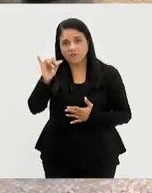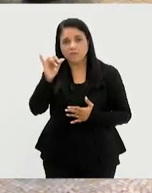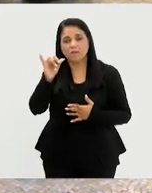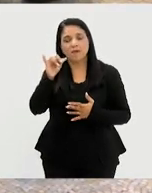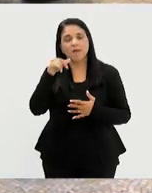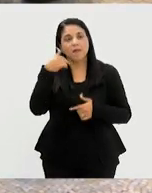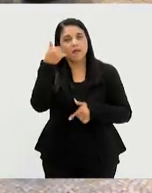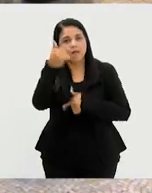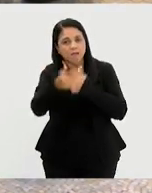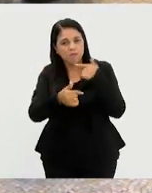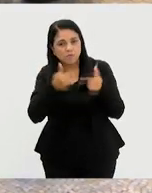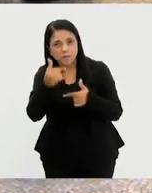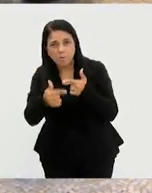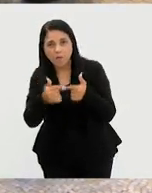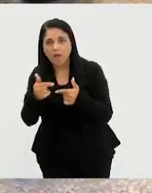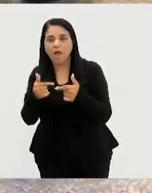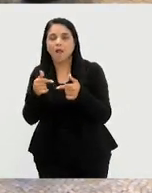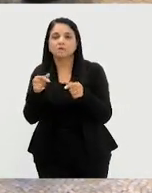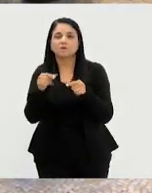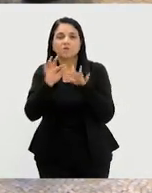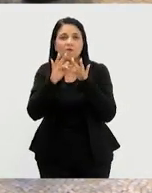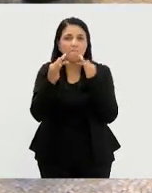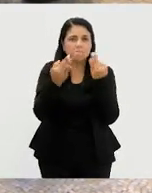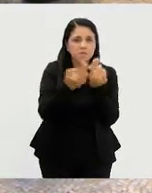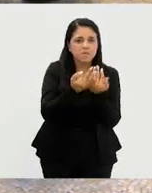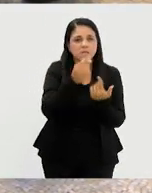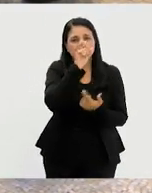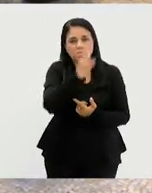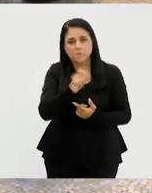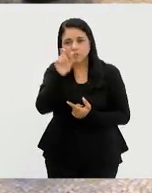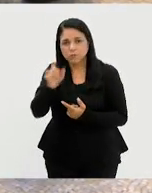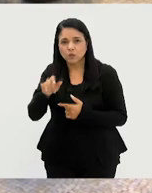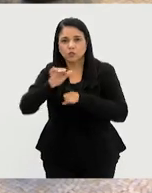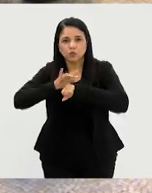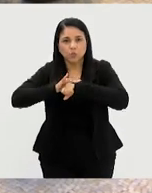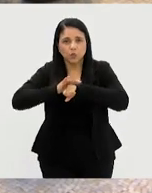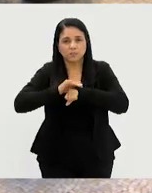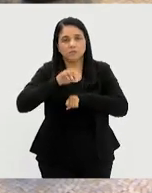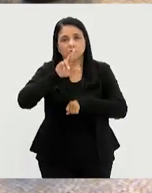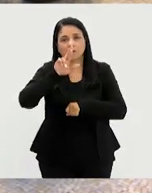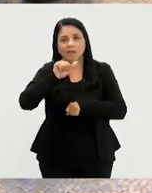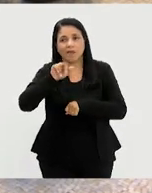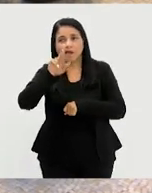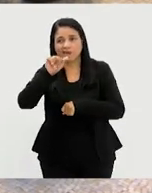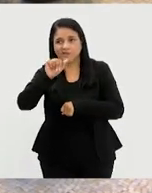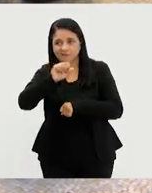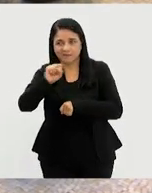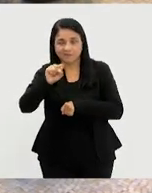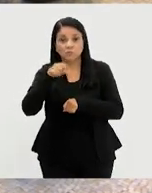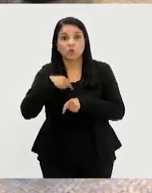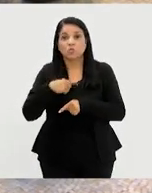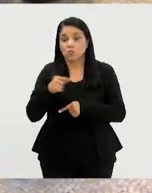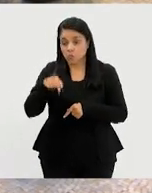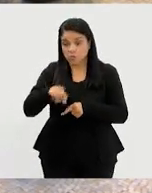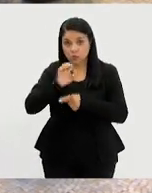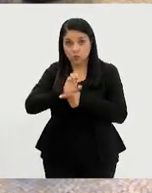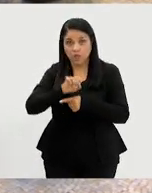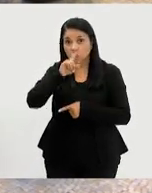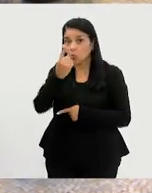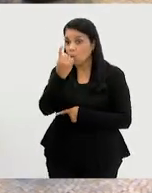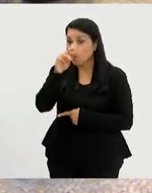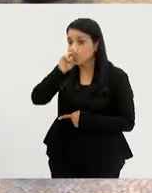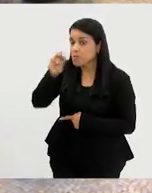sobre as pessoas e seus familiares que TM doenças raras o estado do Rio de Janeiro tem 1 milhão de pessoas com doenças